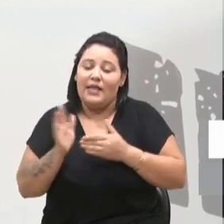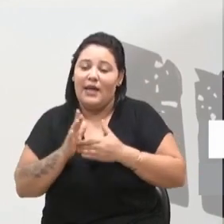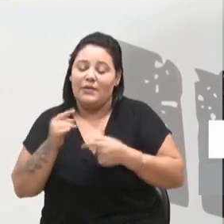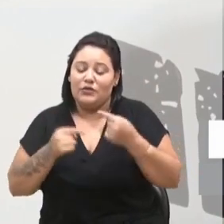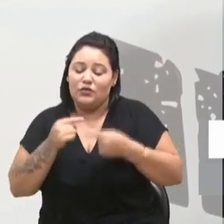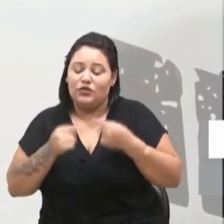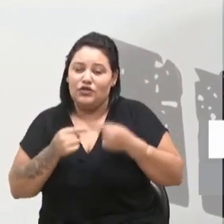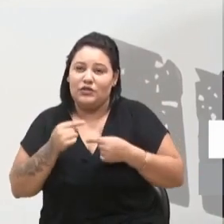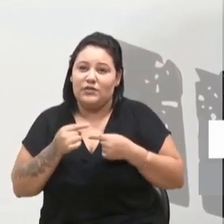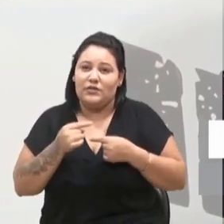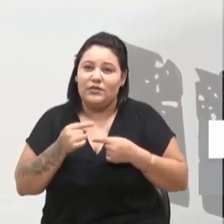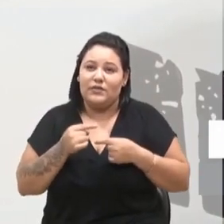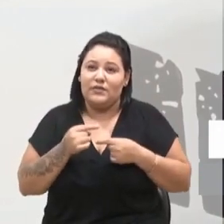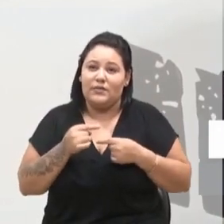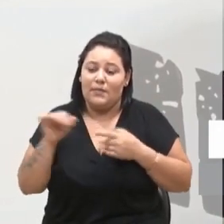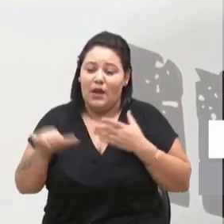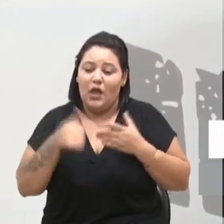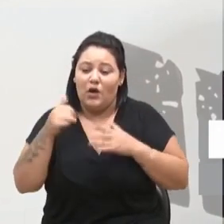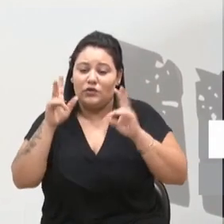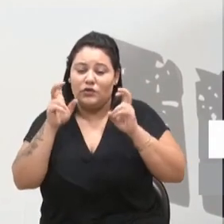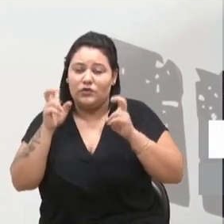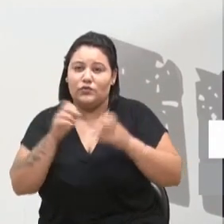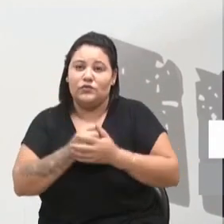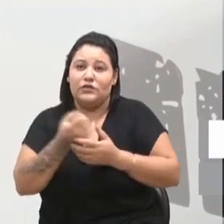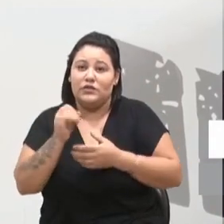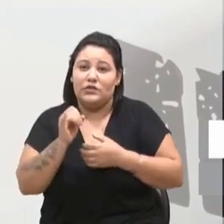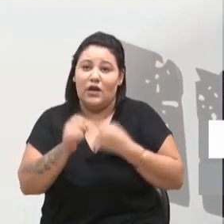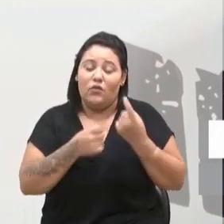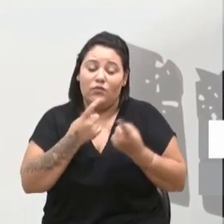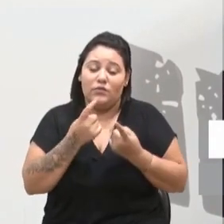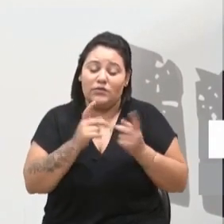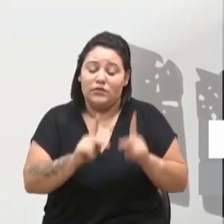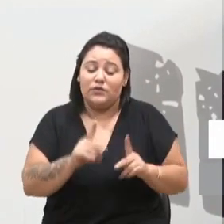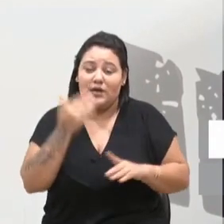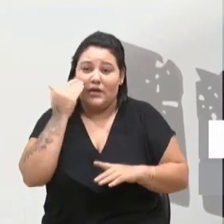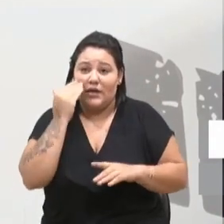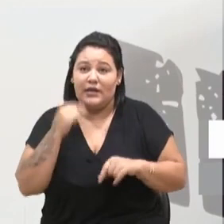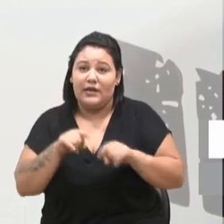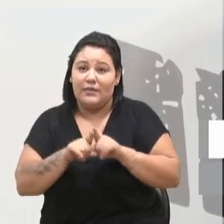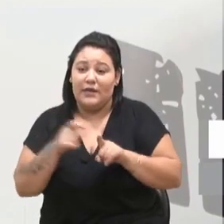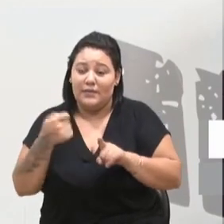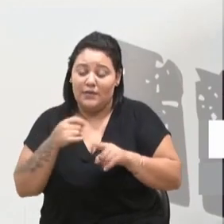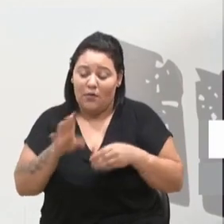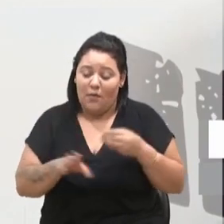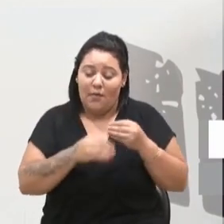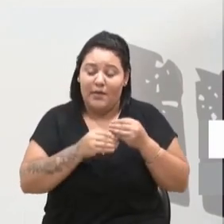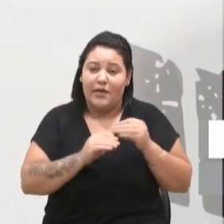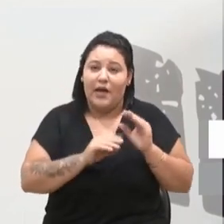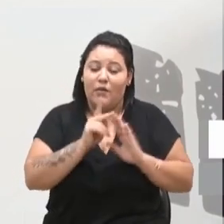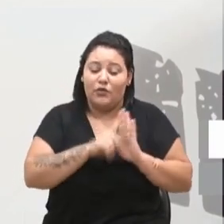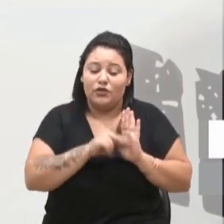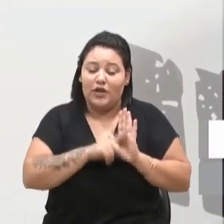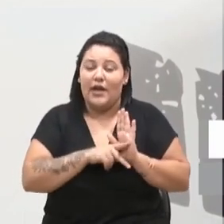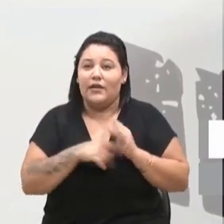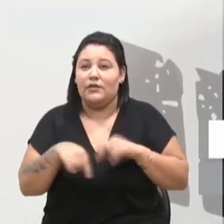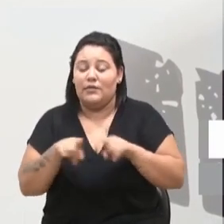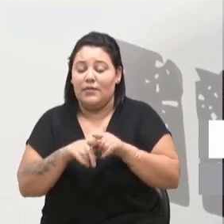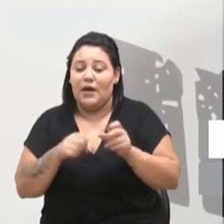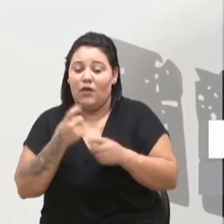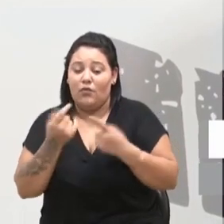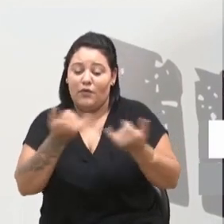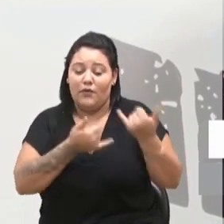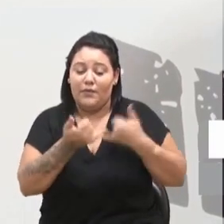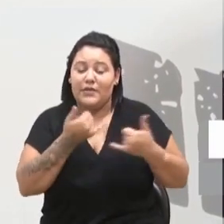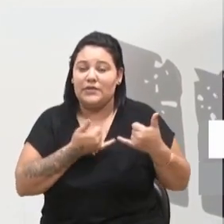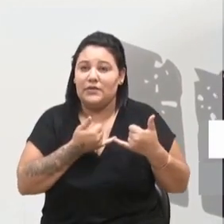o assunto, e se alguns dos colegas entenderem também que tem que fazer algum adendo ao projeto e alguma informação a mais que